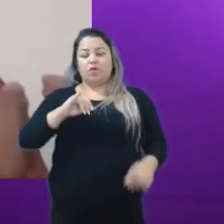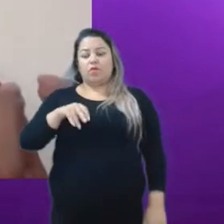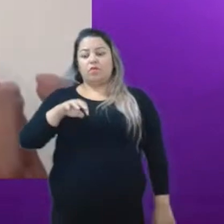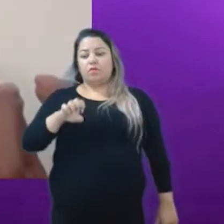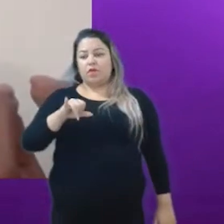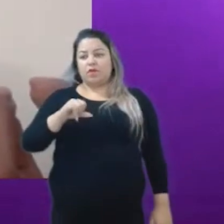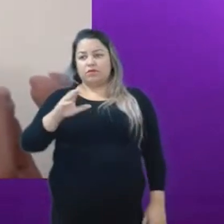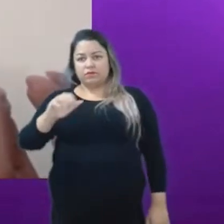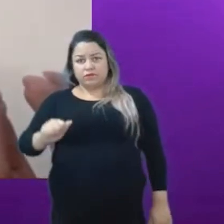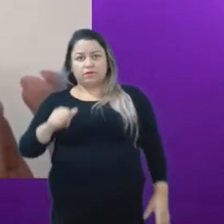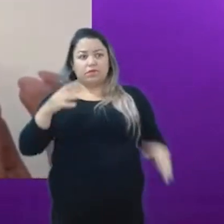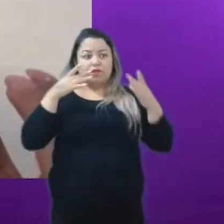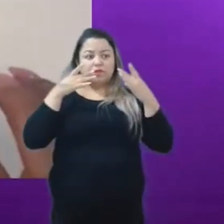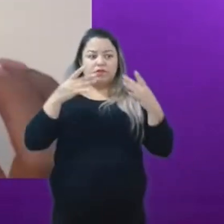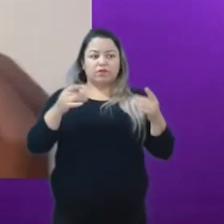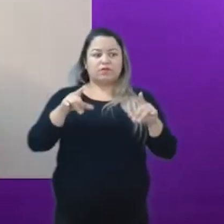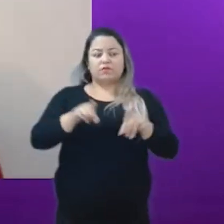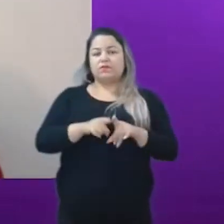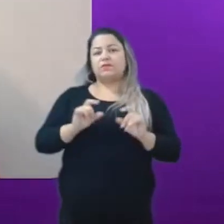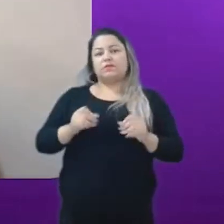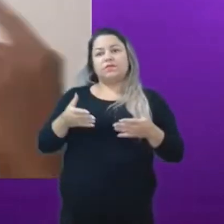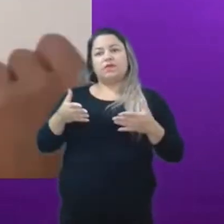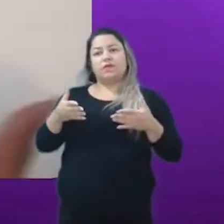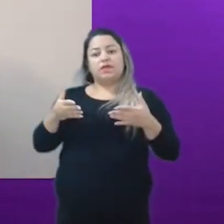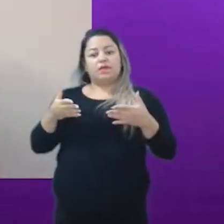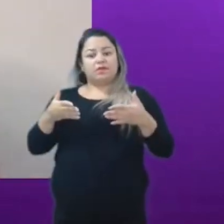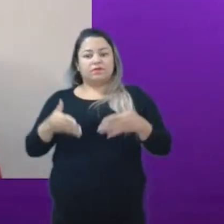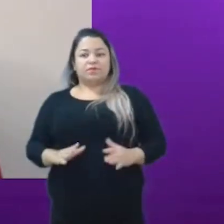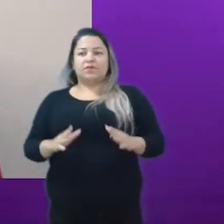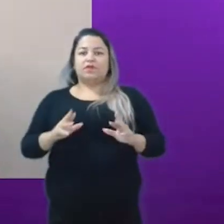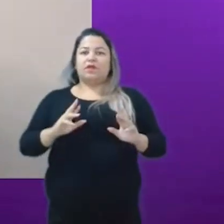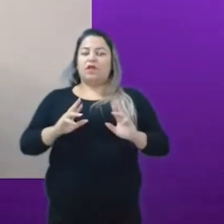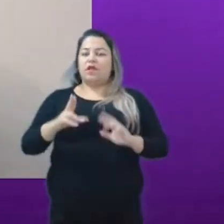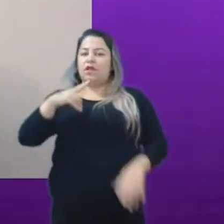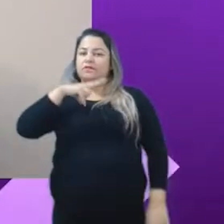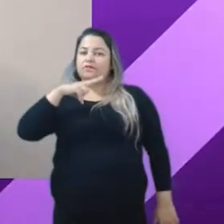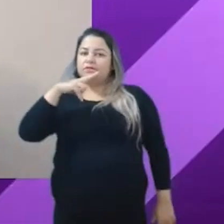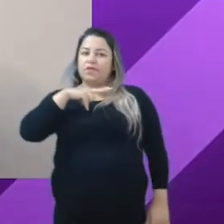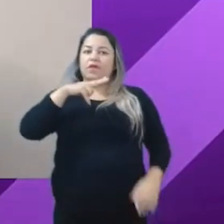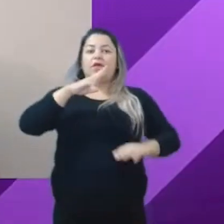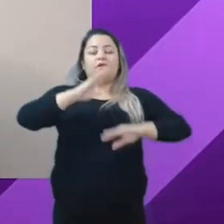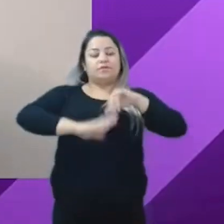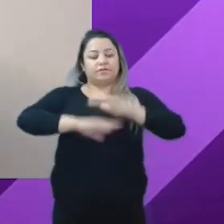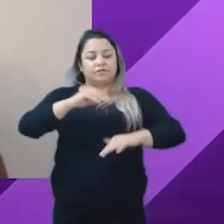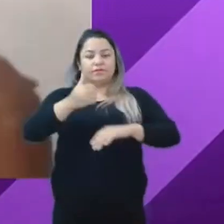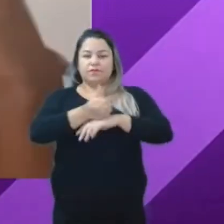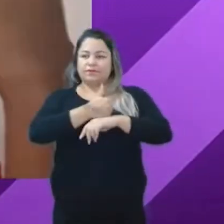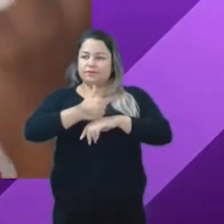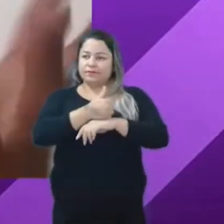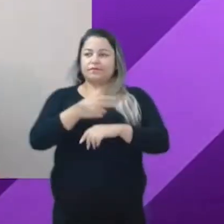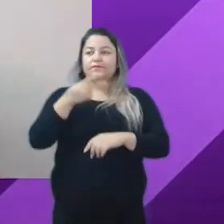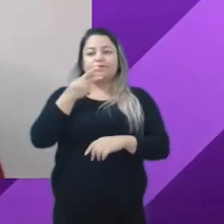que ela faz e nasce também uma Jéssica para as relações interpessoais, profissionalmente falando, assim. É aí que eu